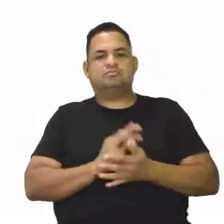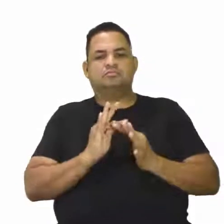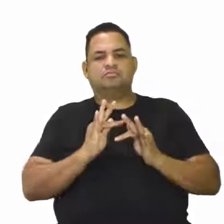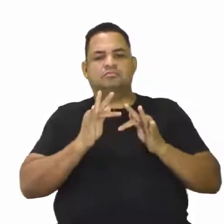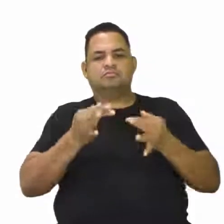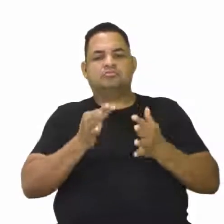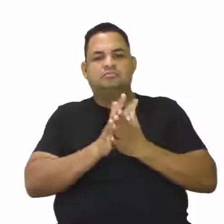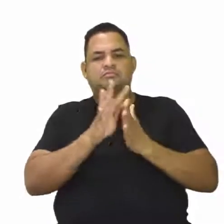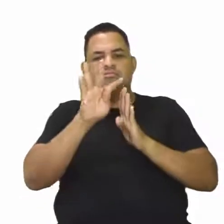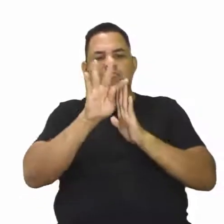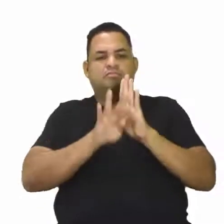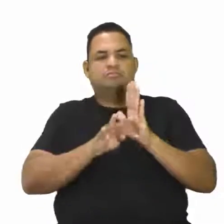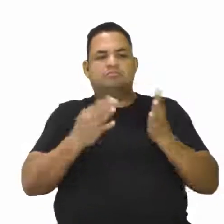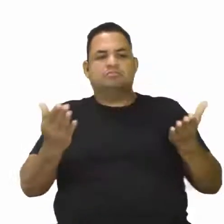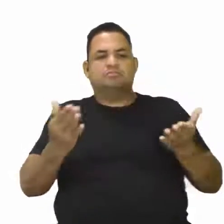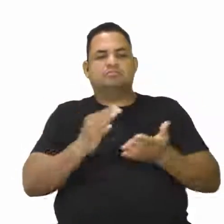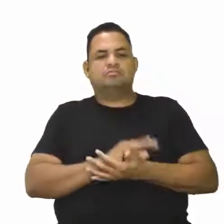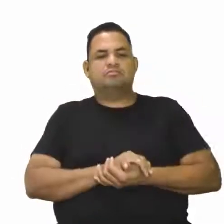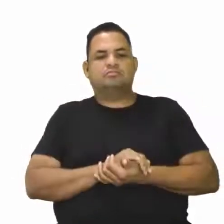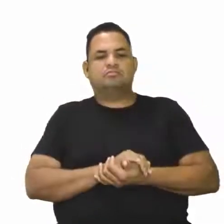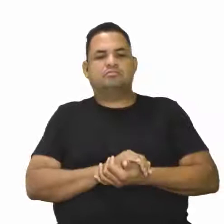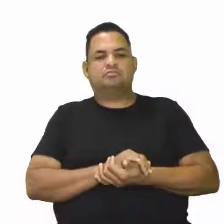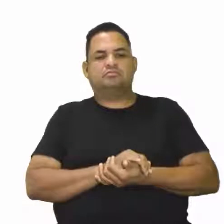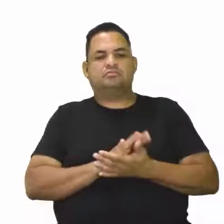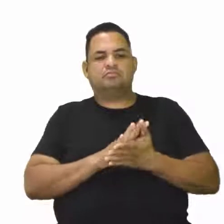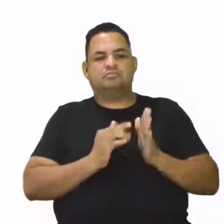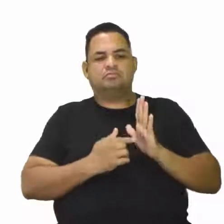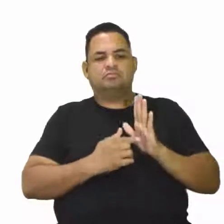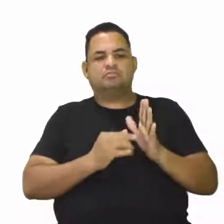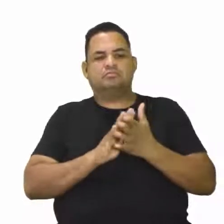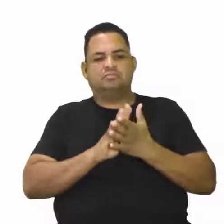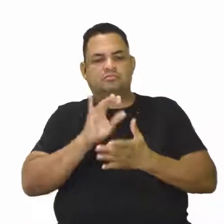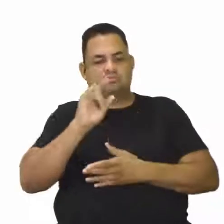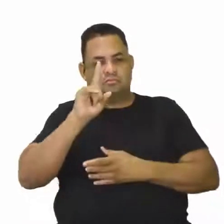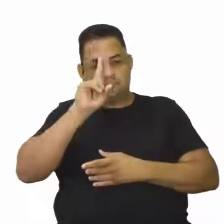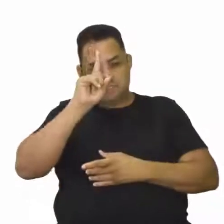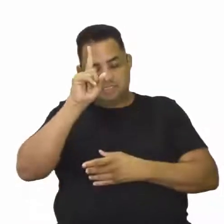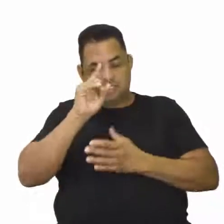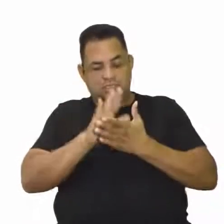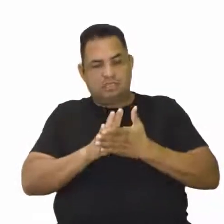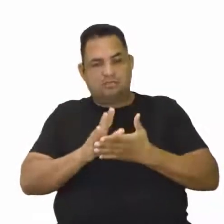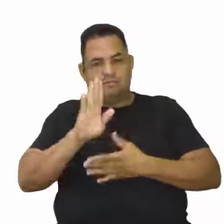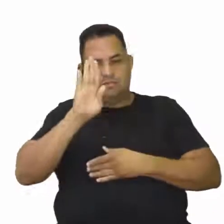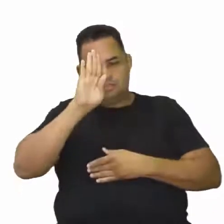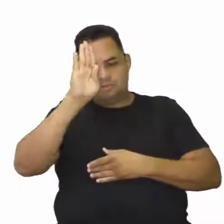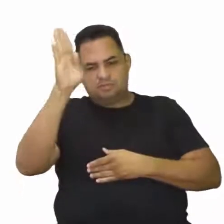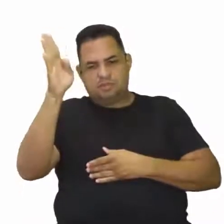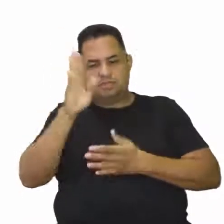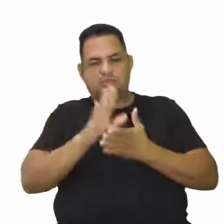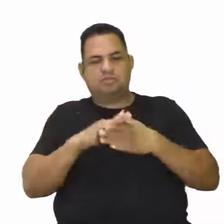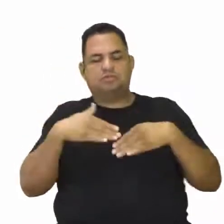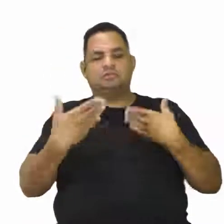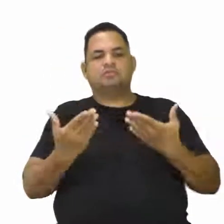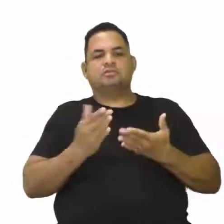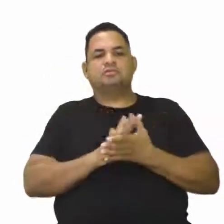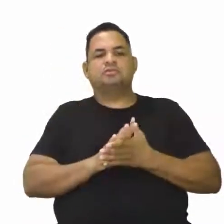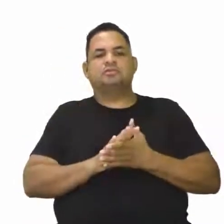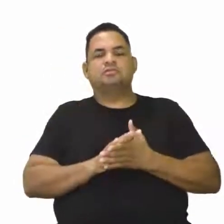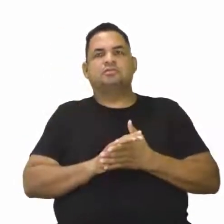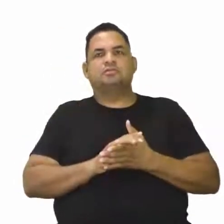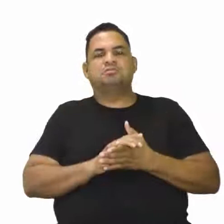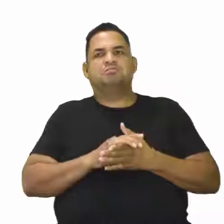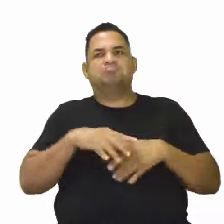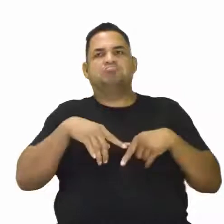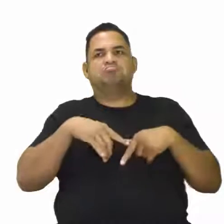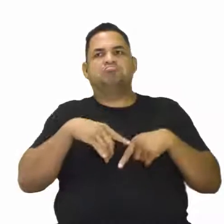o encerramento do texto, é a exposição da ideia central. Quando a gente trabalha com textos informativos, nós temos